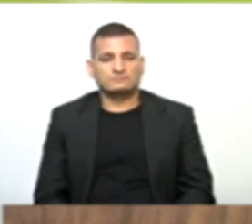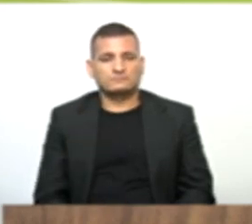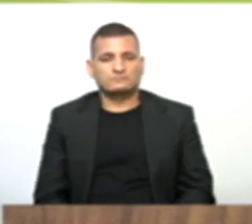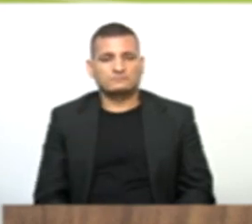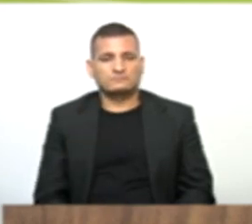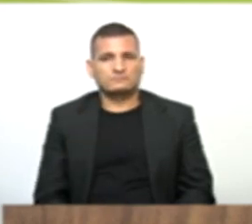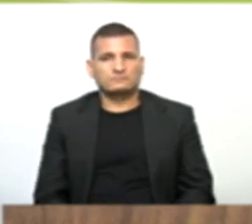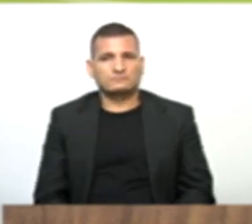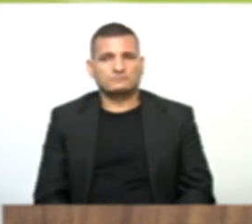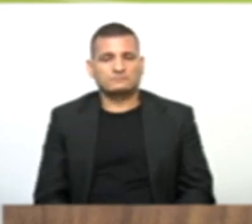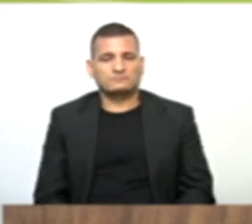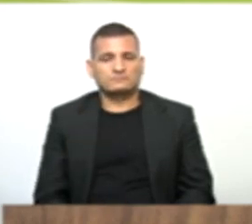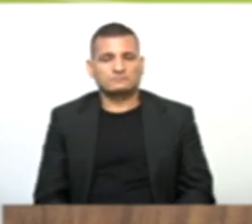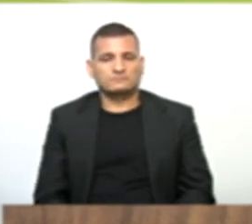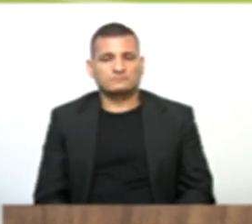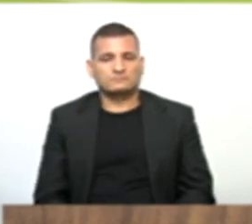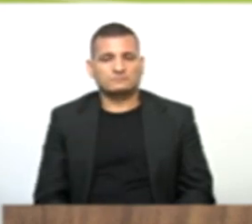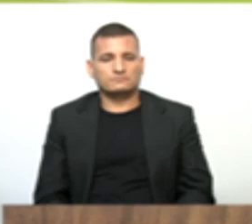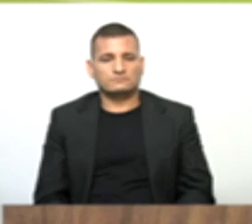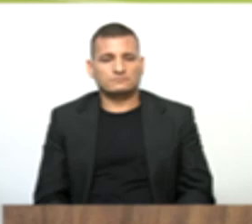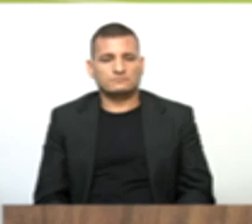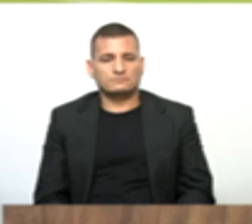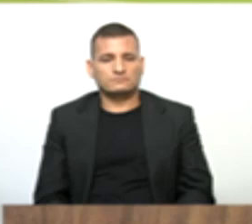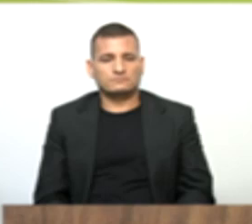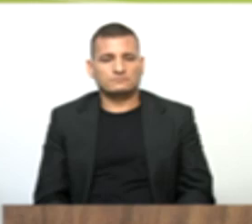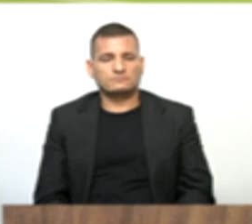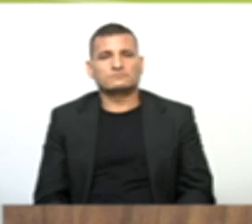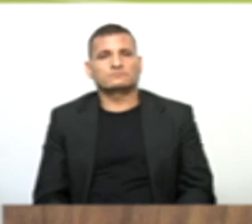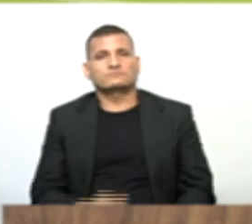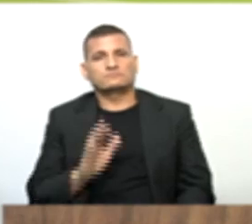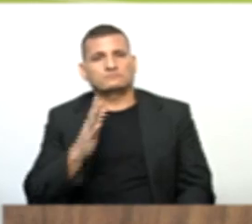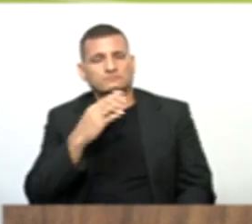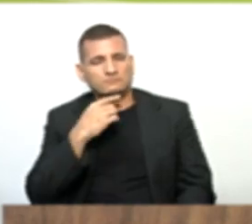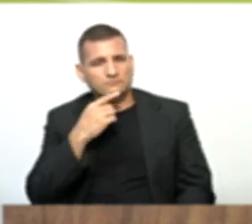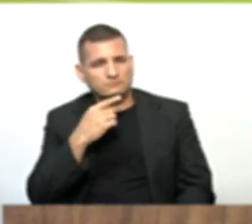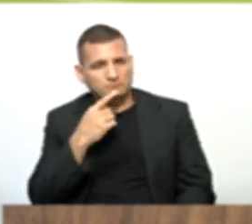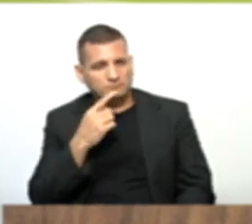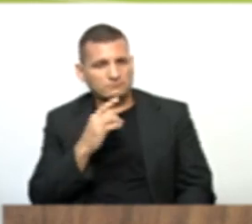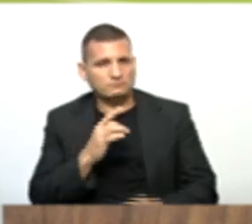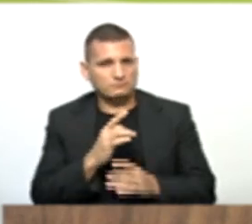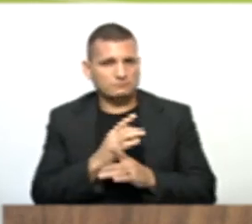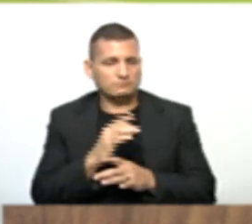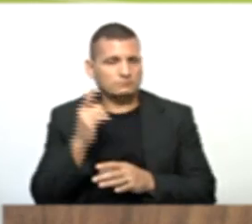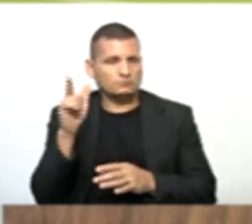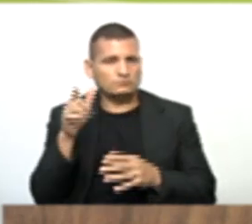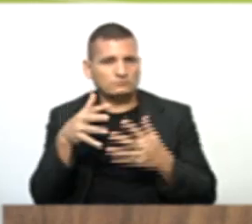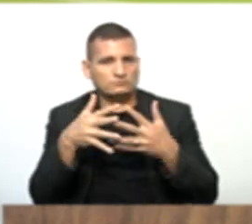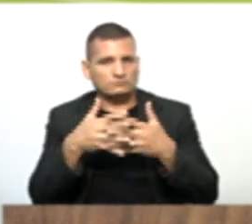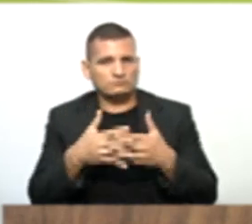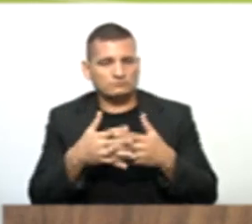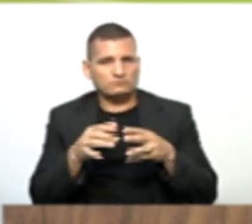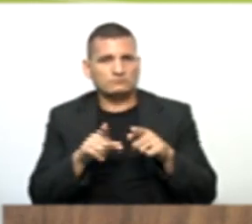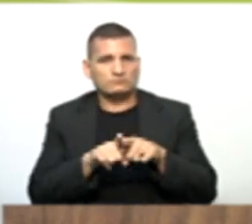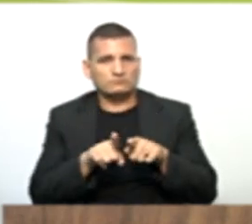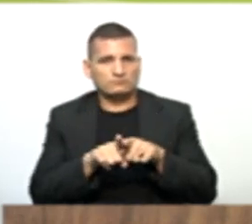Mas com certeza já foram tiradas as dúvidas. Outra confusão também.